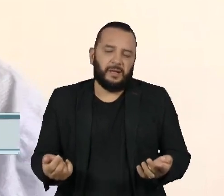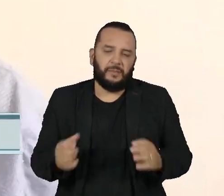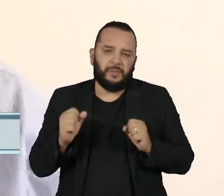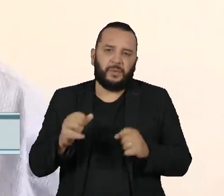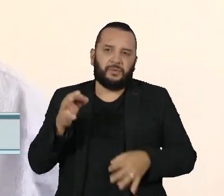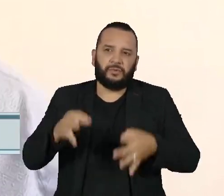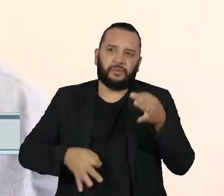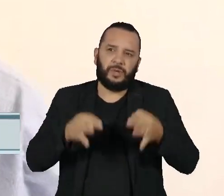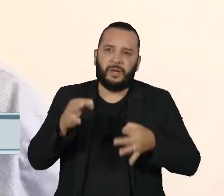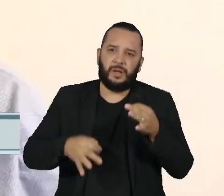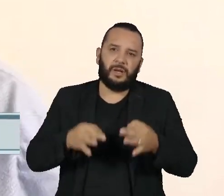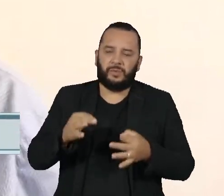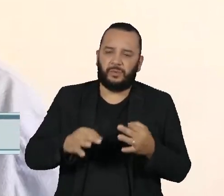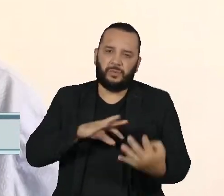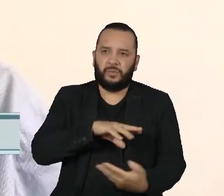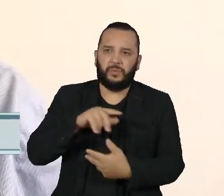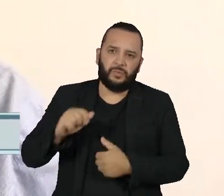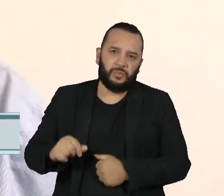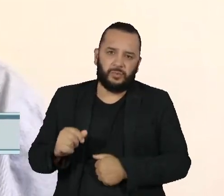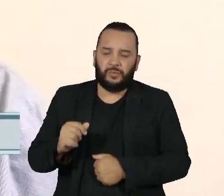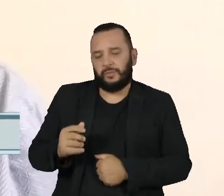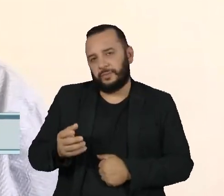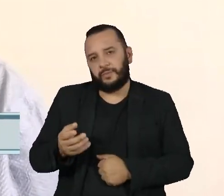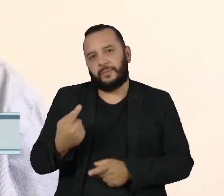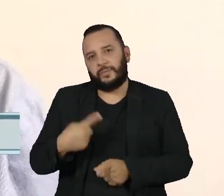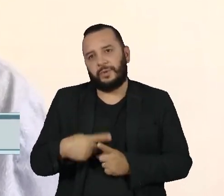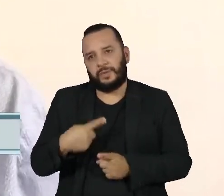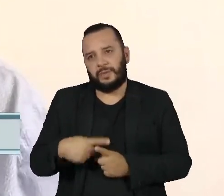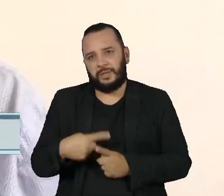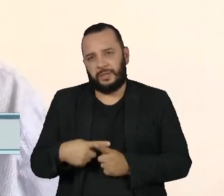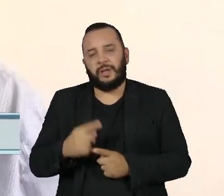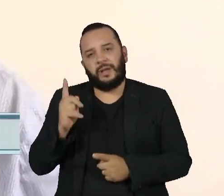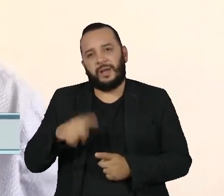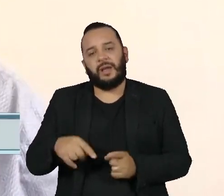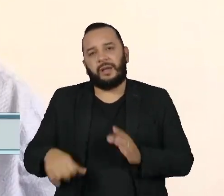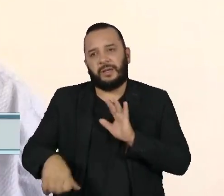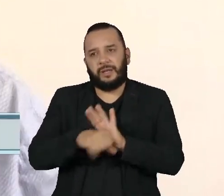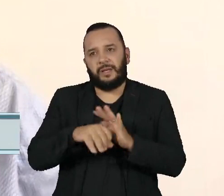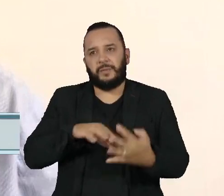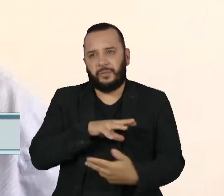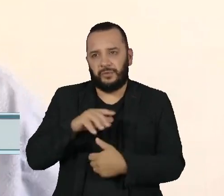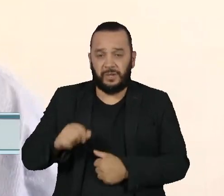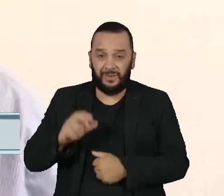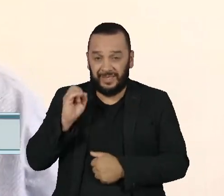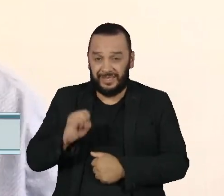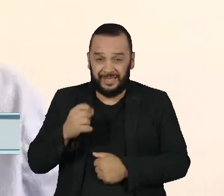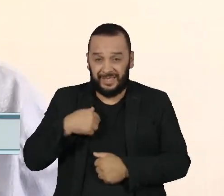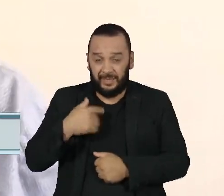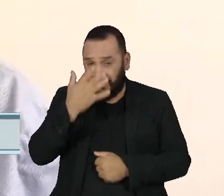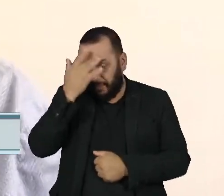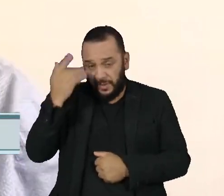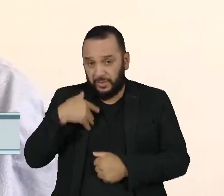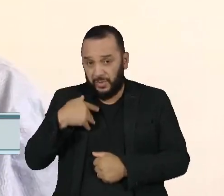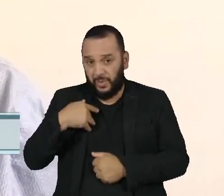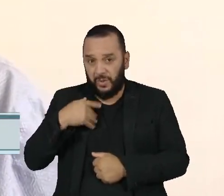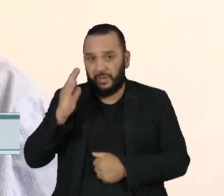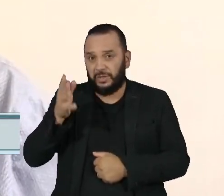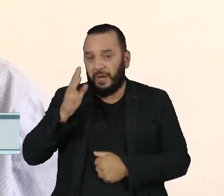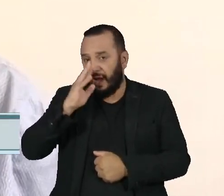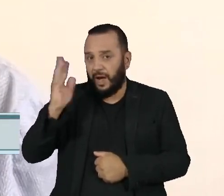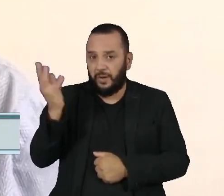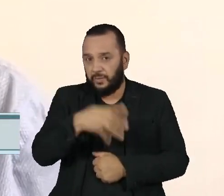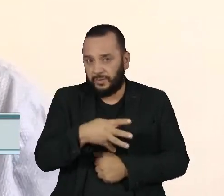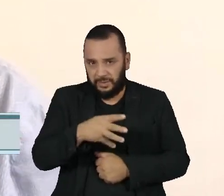do mundo como um todo, porque se tratam de crimes internacionais. Então, se algum acusado entrar em